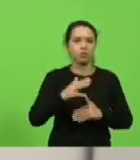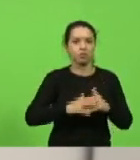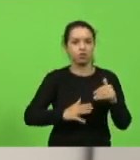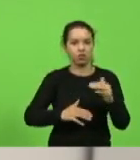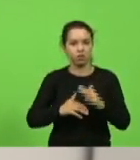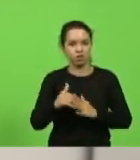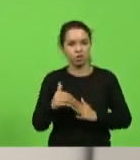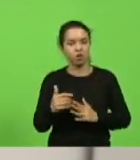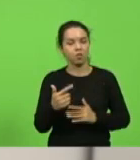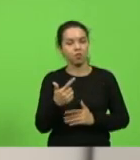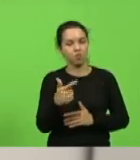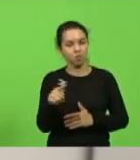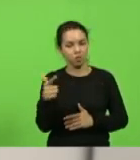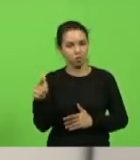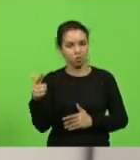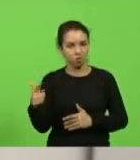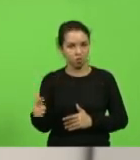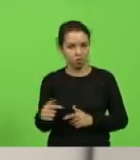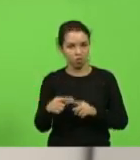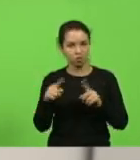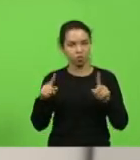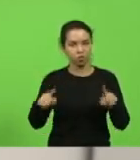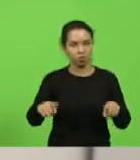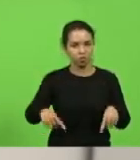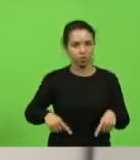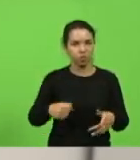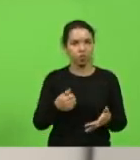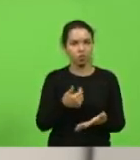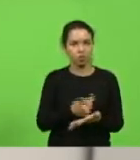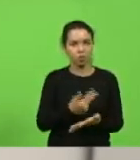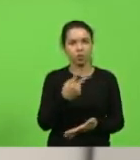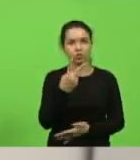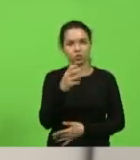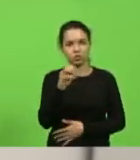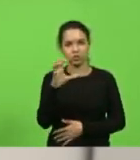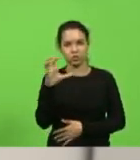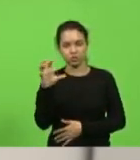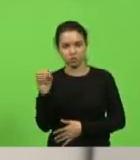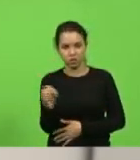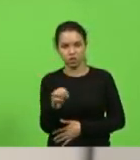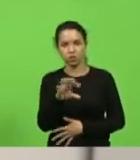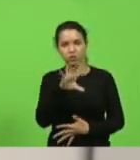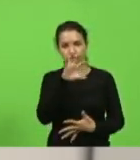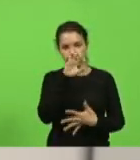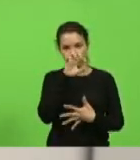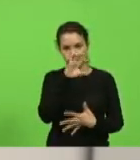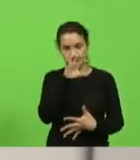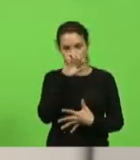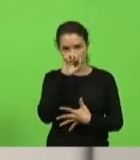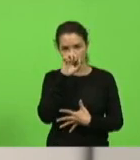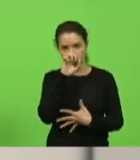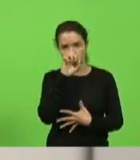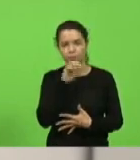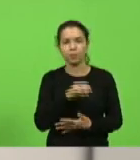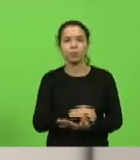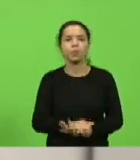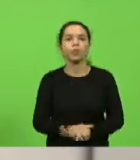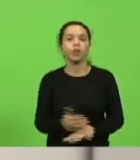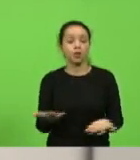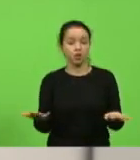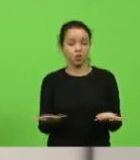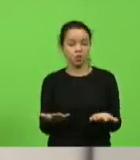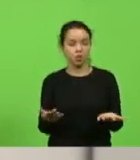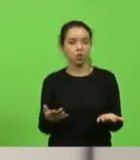na aquisição dos 200 ventiladores pulmonares. E nesta seara política, nessa que estamos agora,